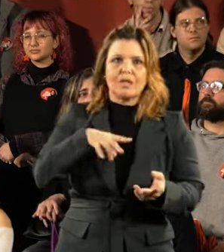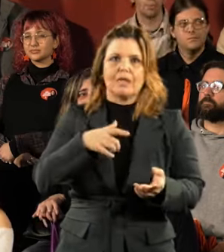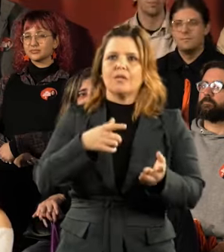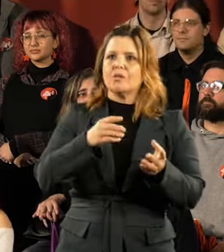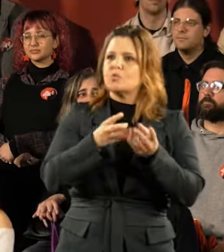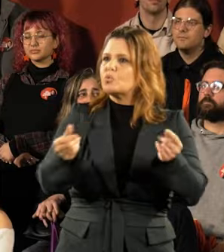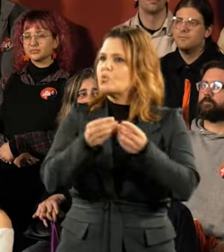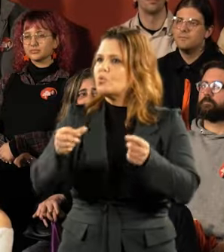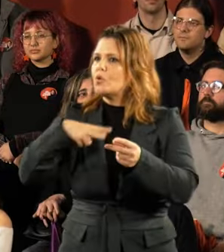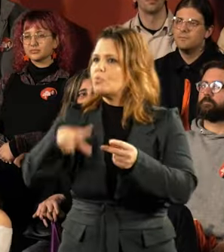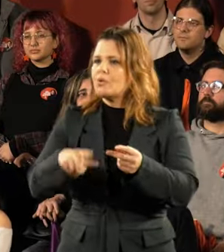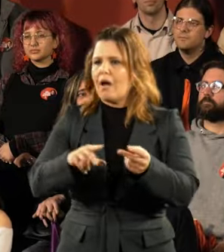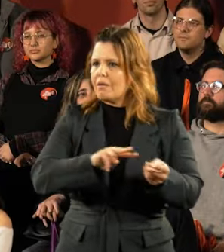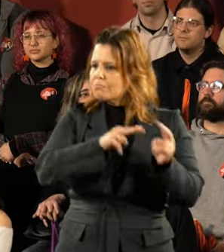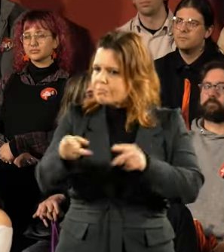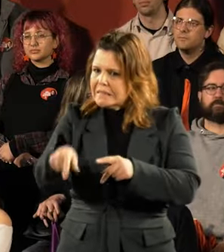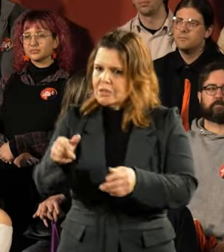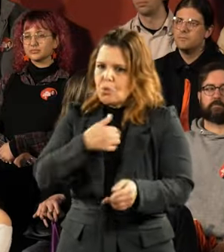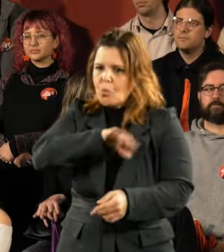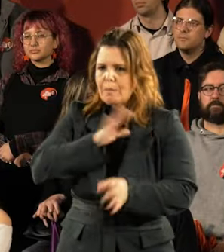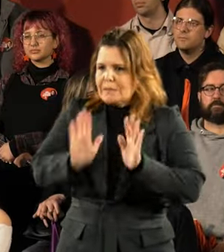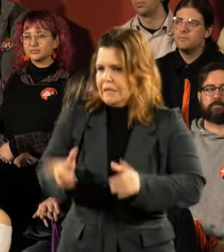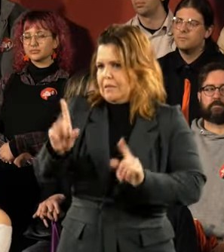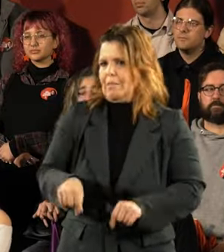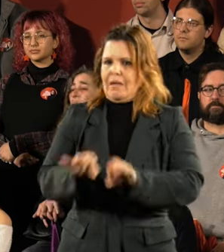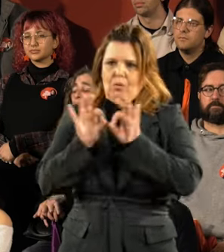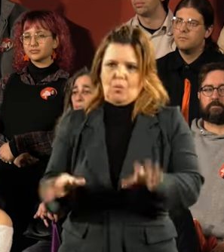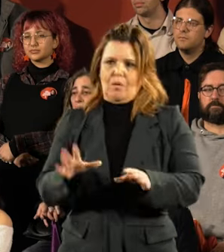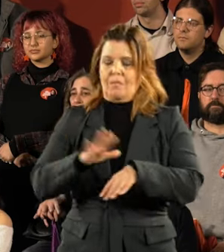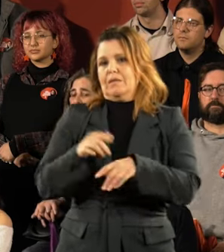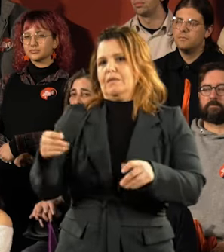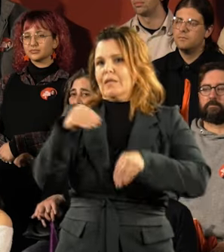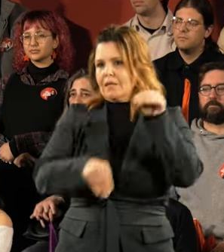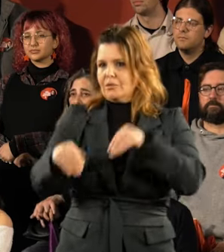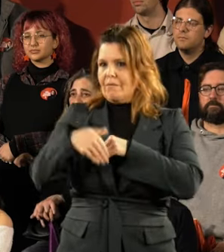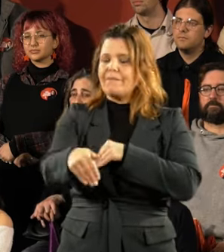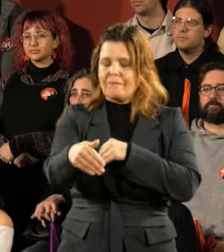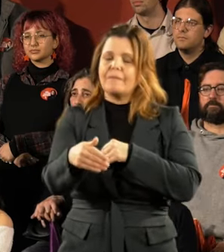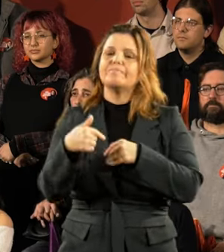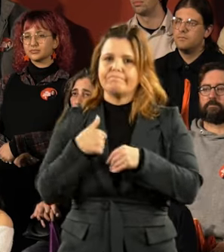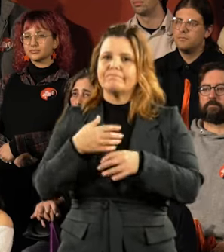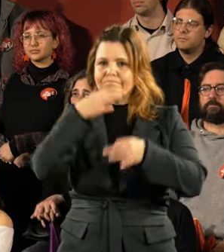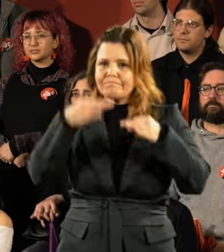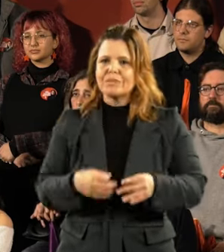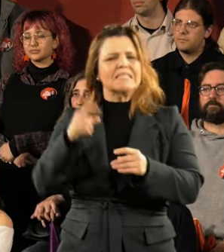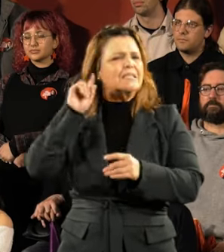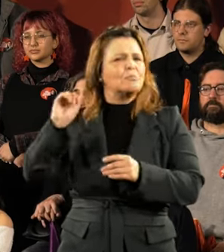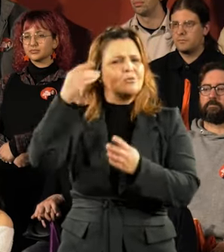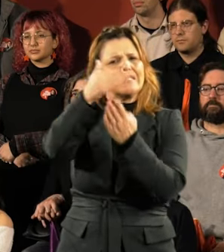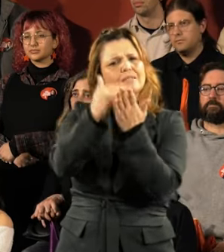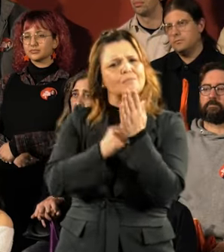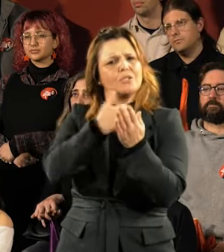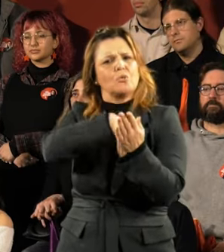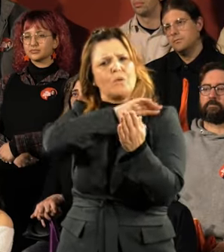as soluções para o país e é por isso que nestas eleições anunciamos cinco prioridades para o